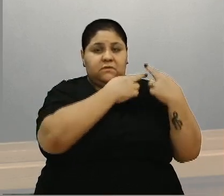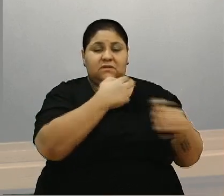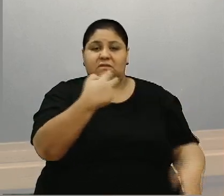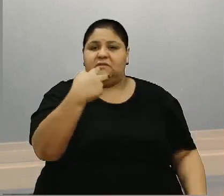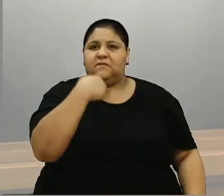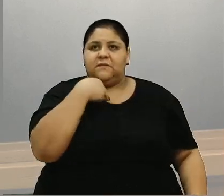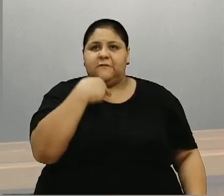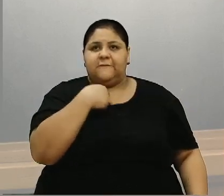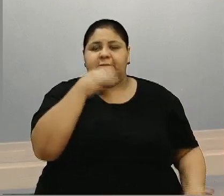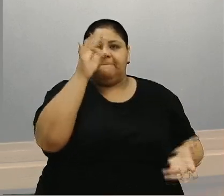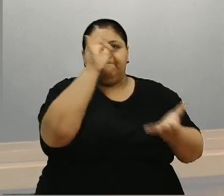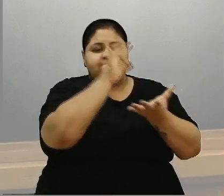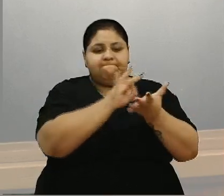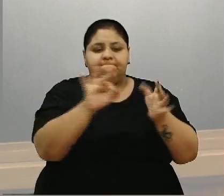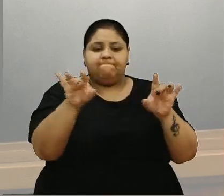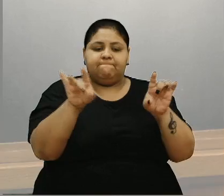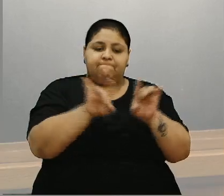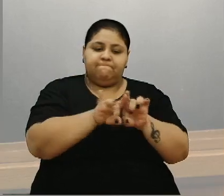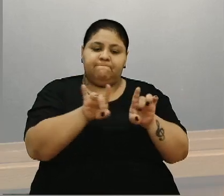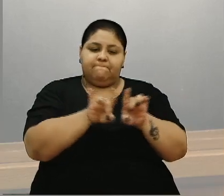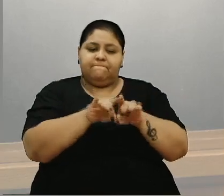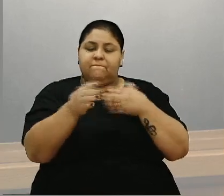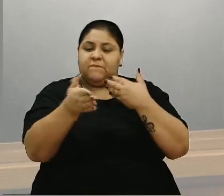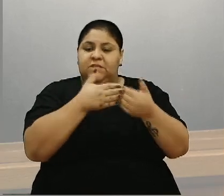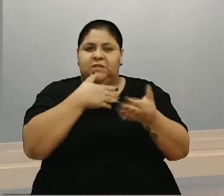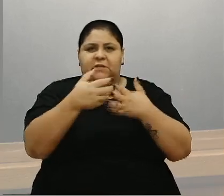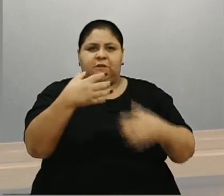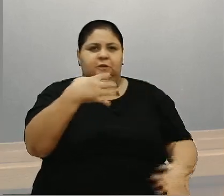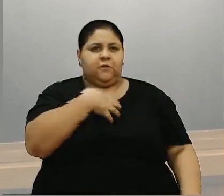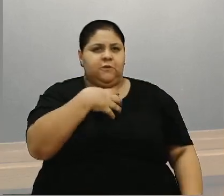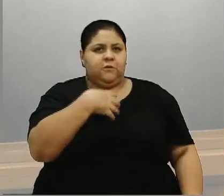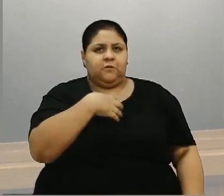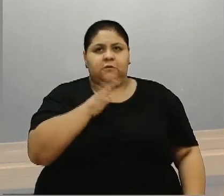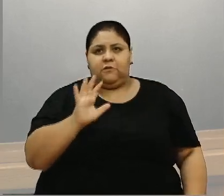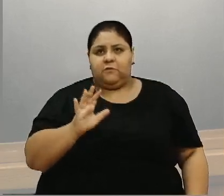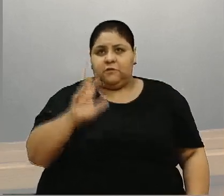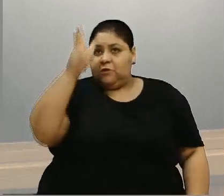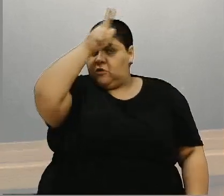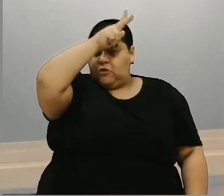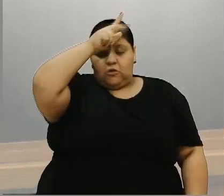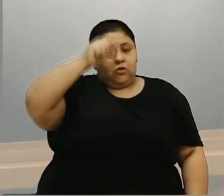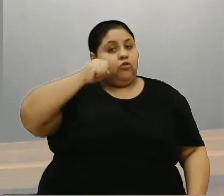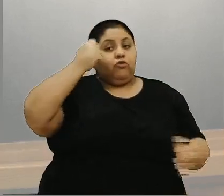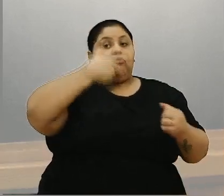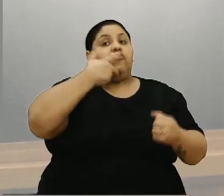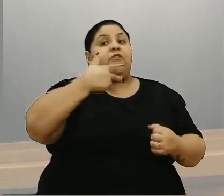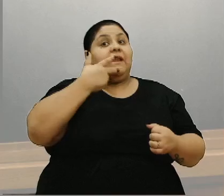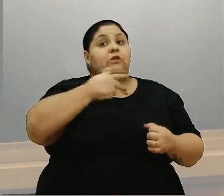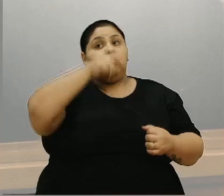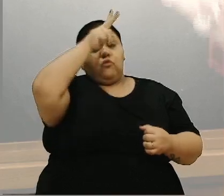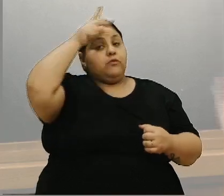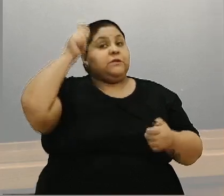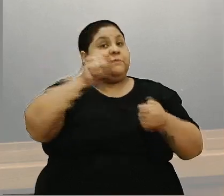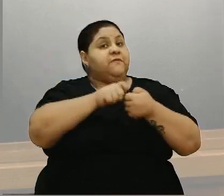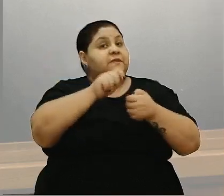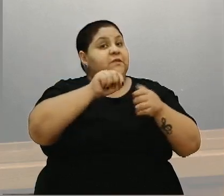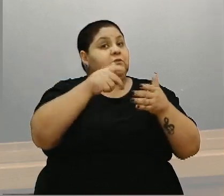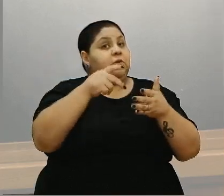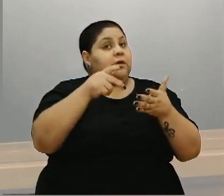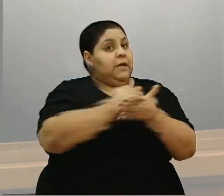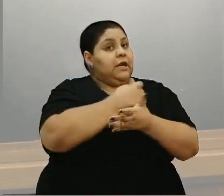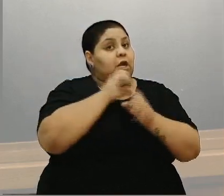pode cadastrar também de qualquer maneira. Eu não estou dizendo que o município está fazendo ou vai fazer isso. Estou fazendo só